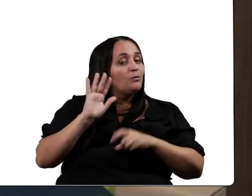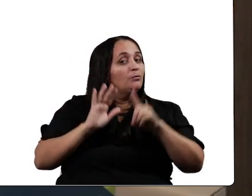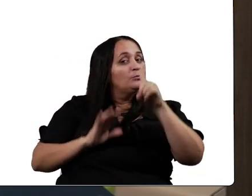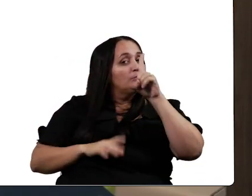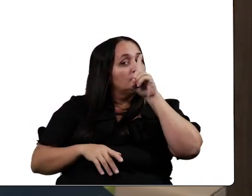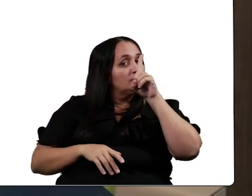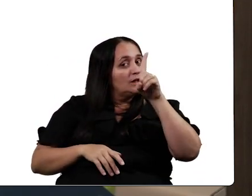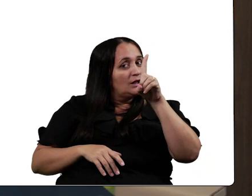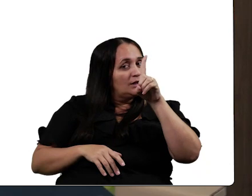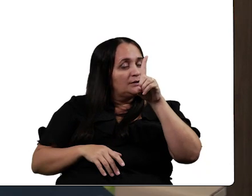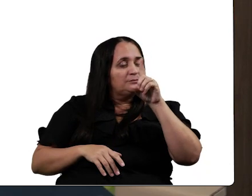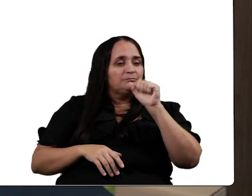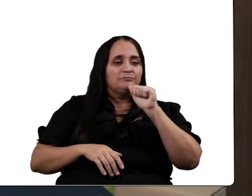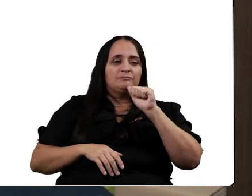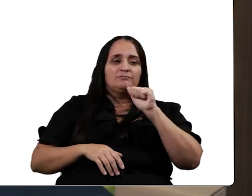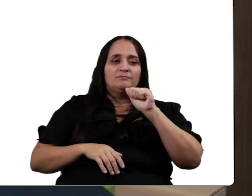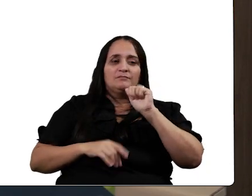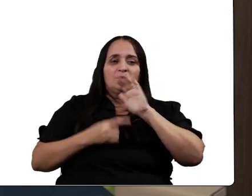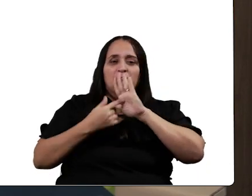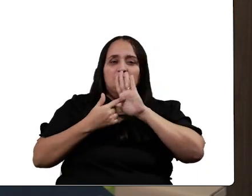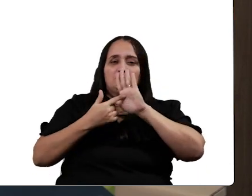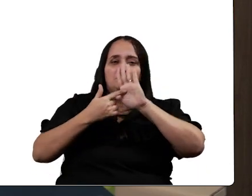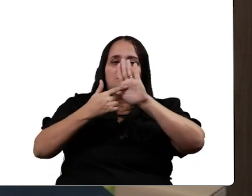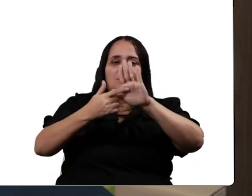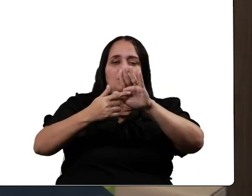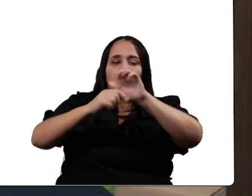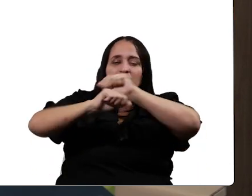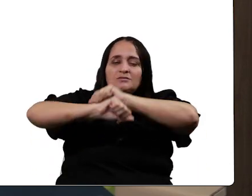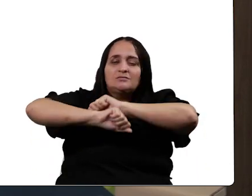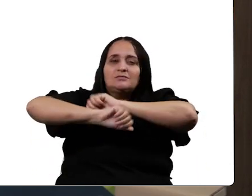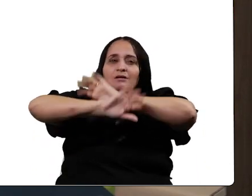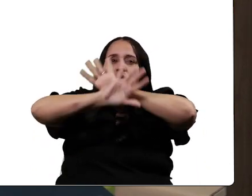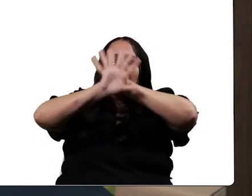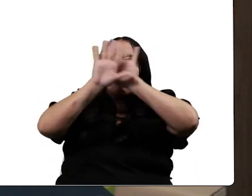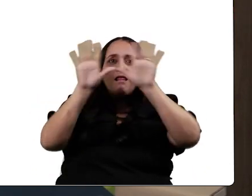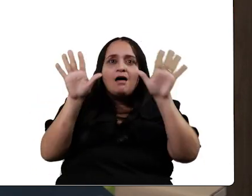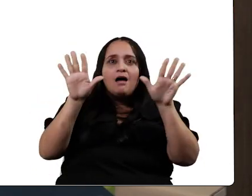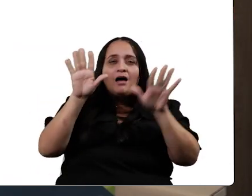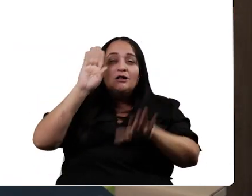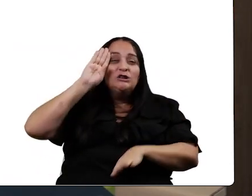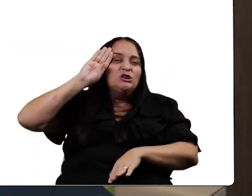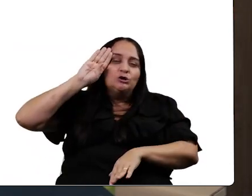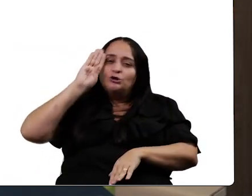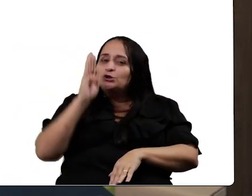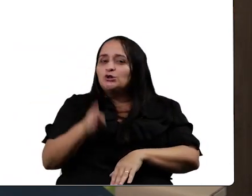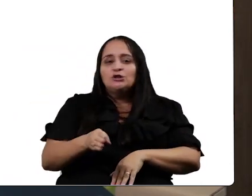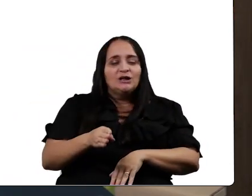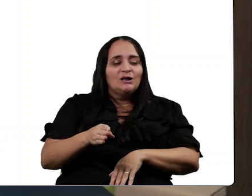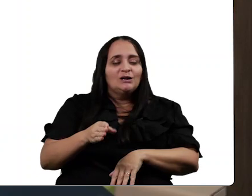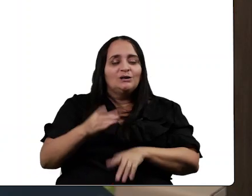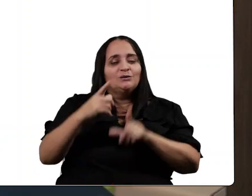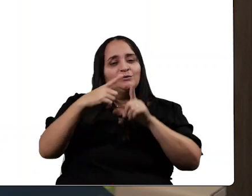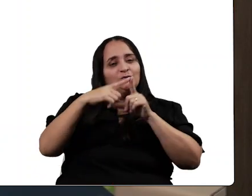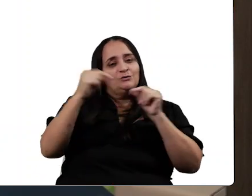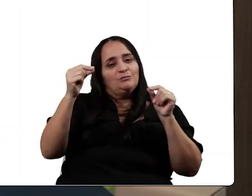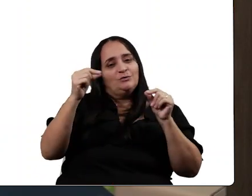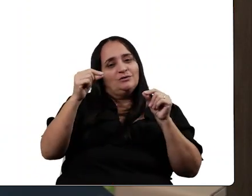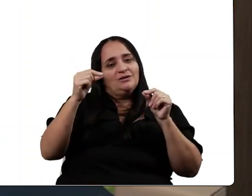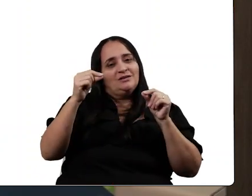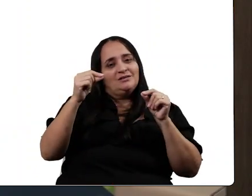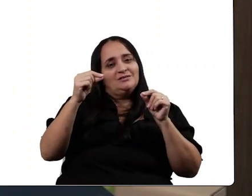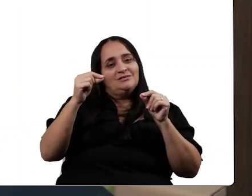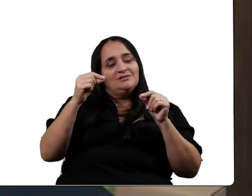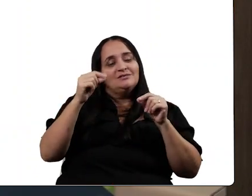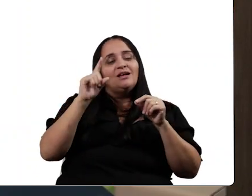D. Fala de forma clara e direta aos japoneses. É essa aí,